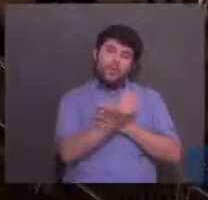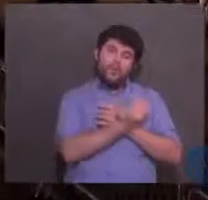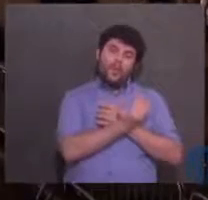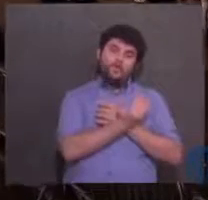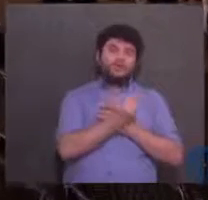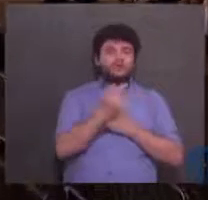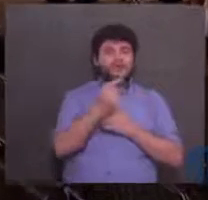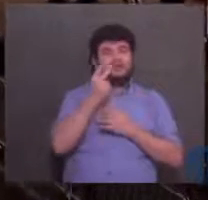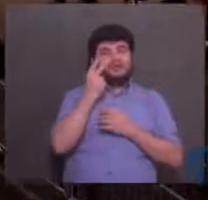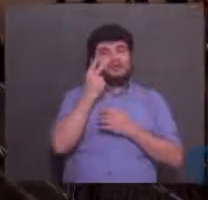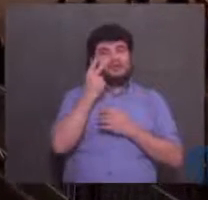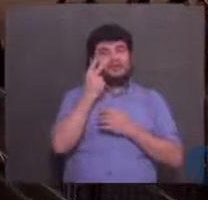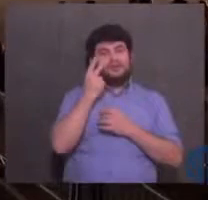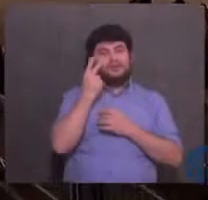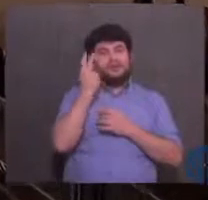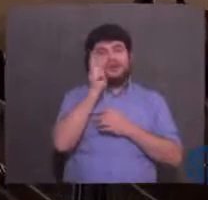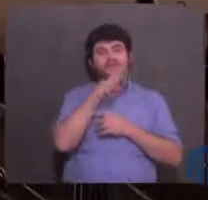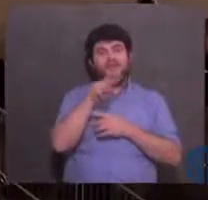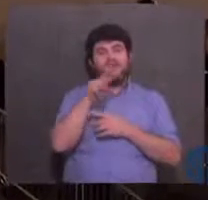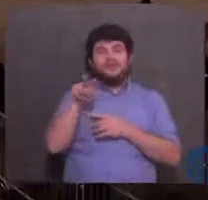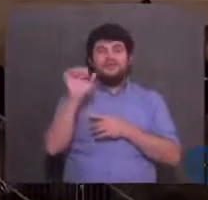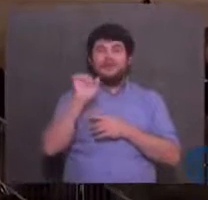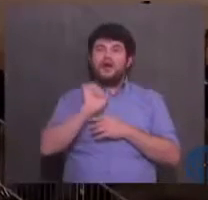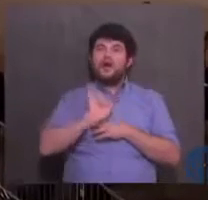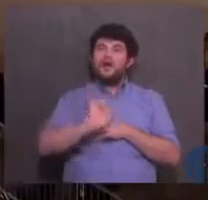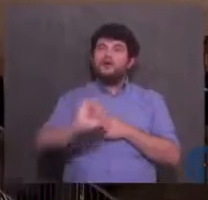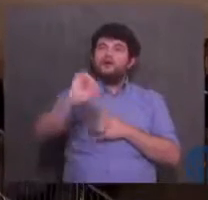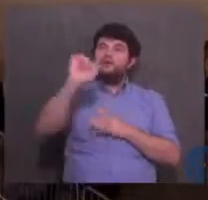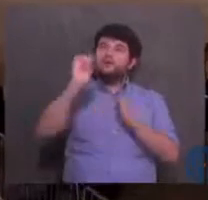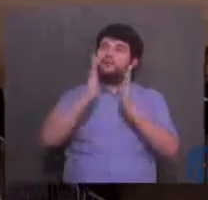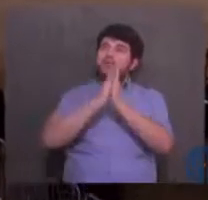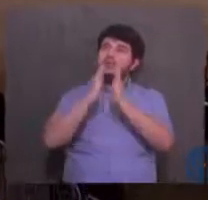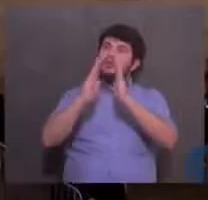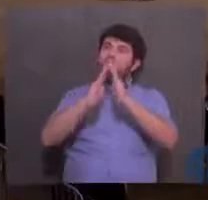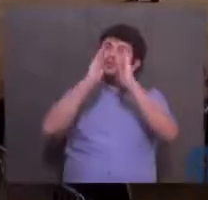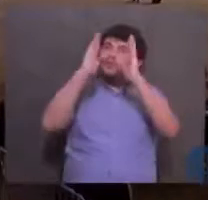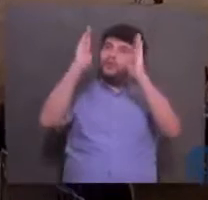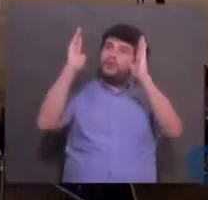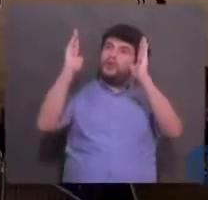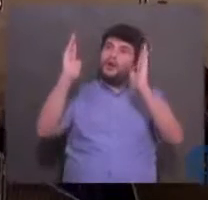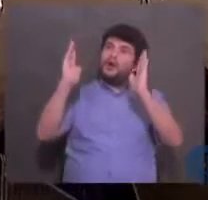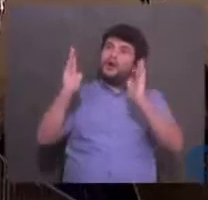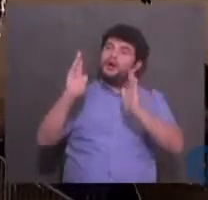Senhor e visitar o seu